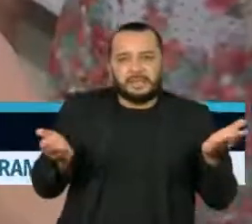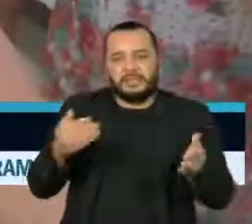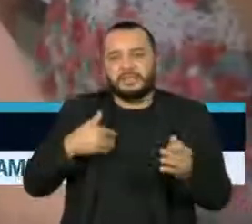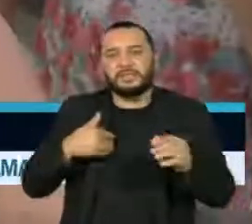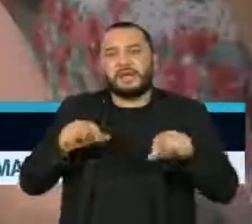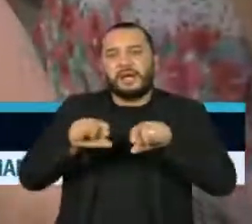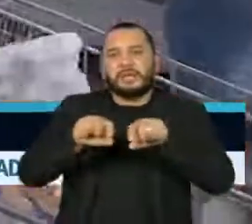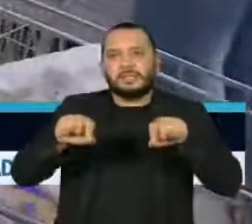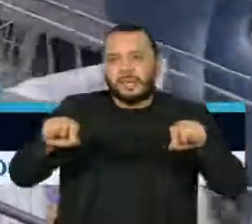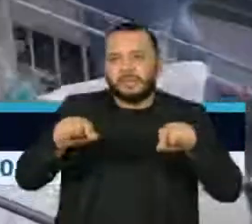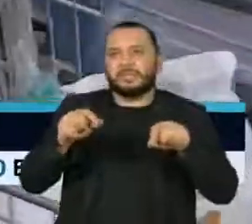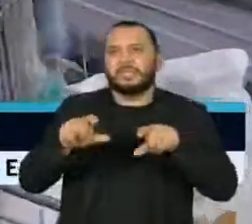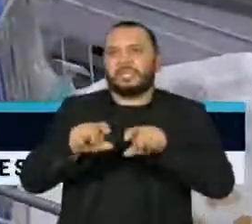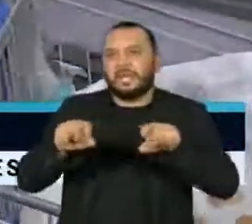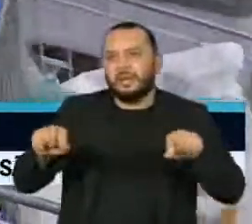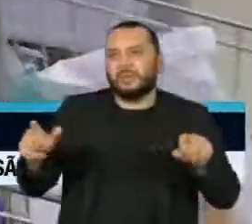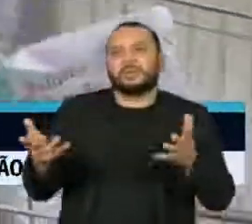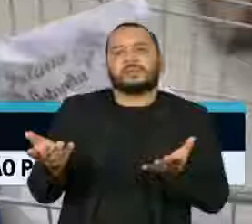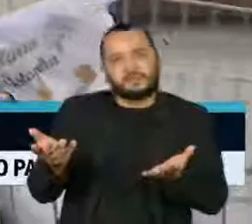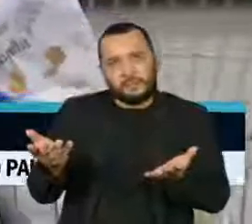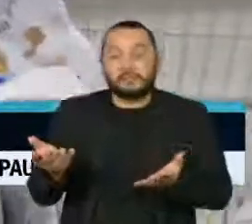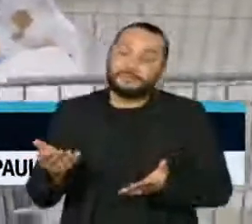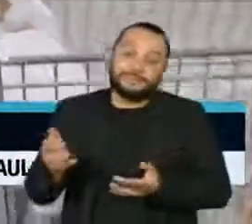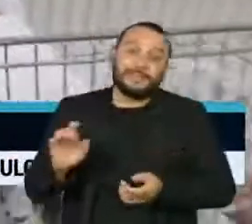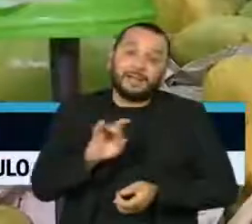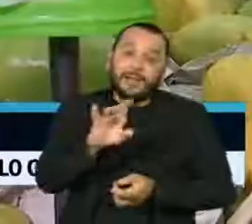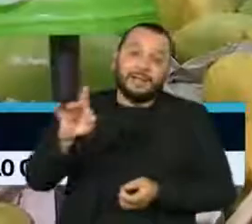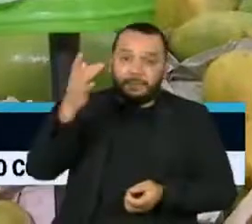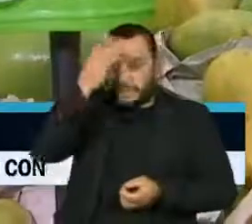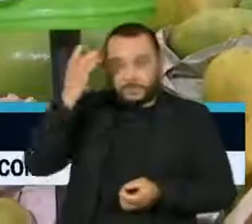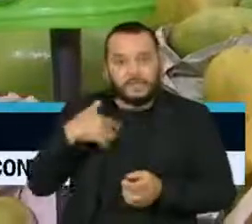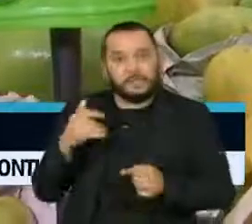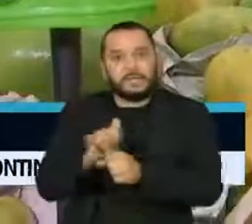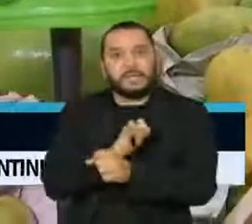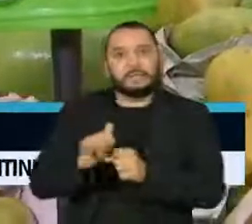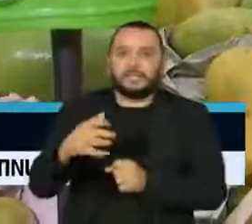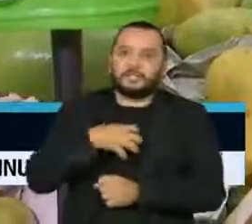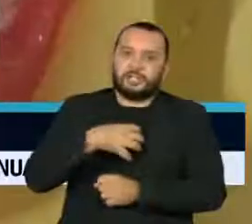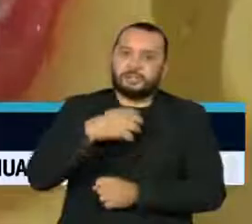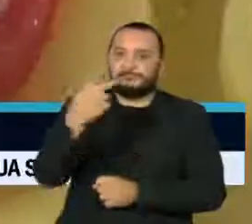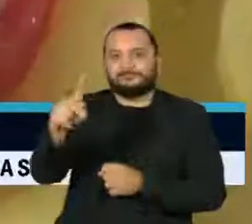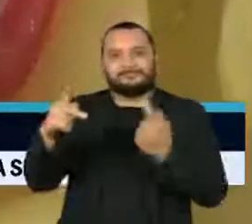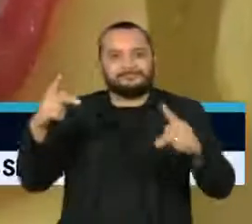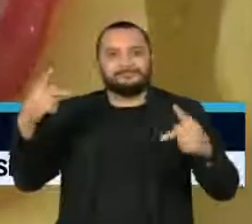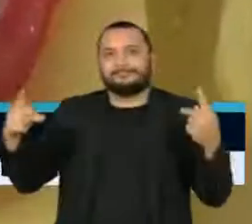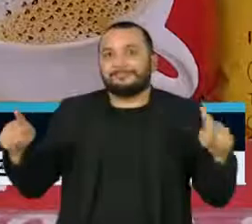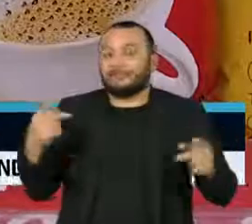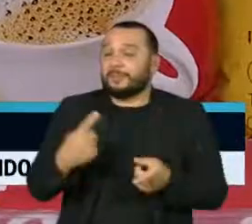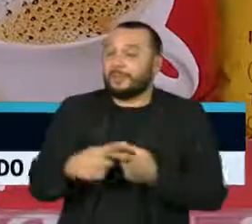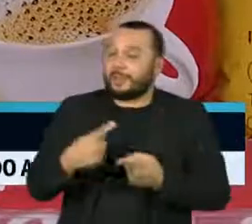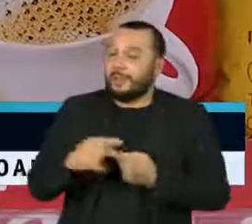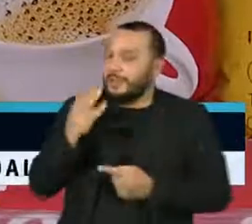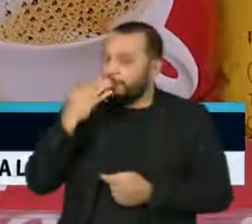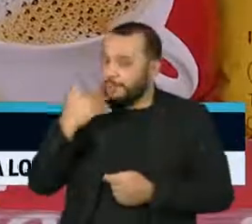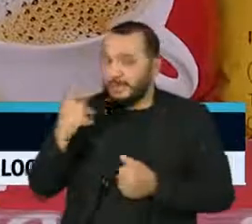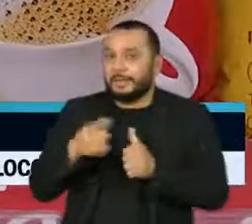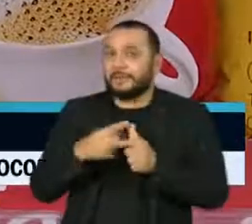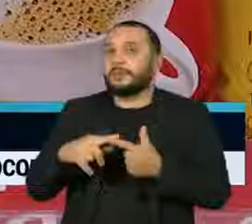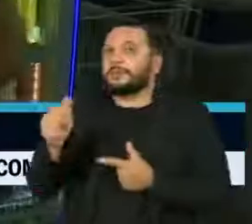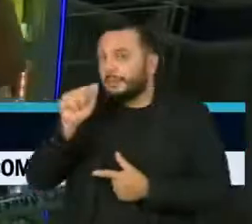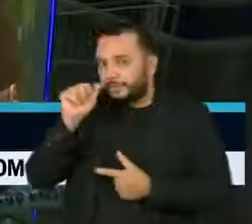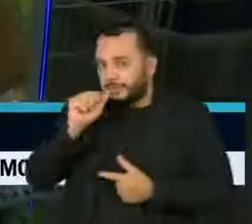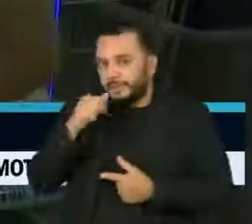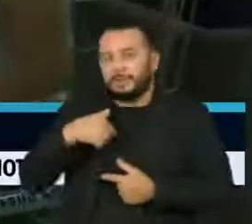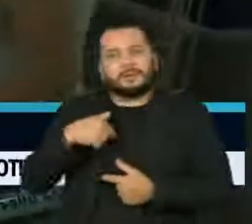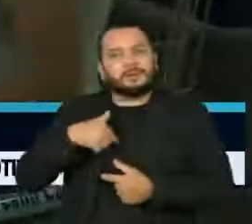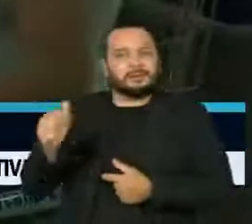coisa assim, vai equilibrando. É, cada um tem que se equilibrar do seu jeito, porque o custo dos alimentos e bebidas voltou a